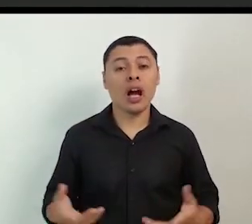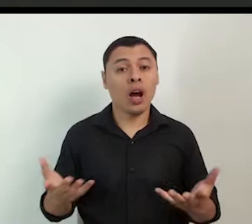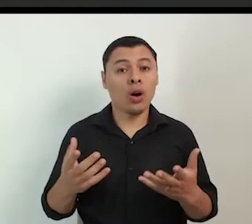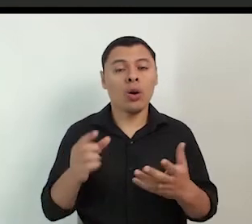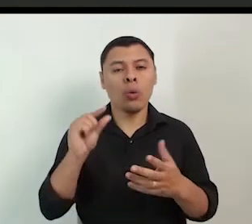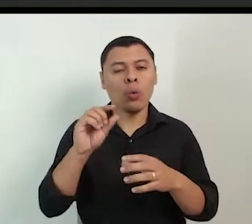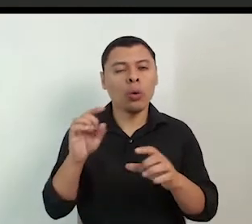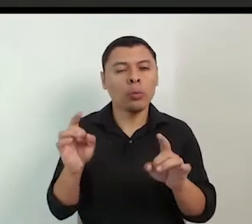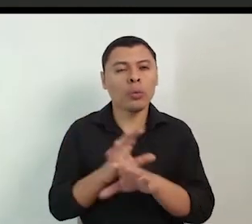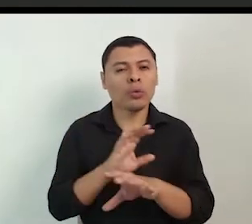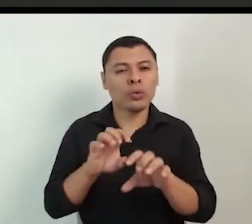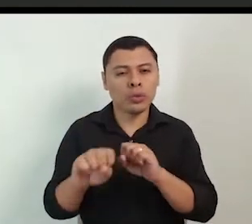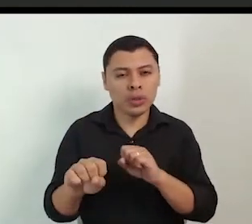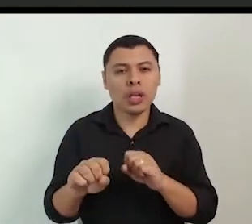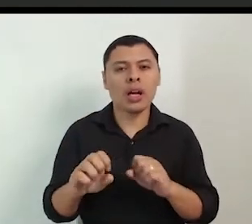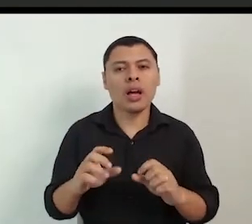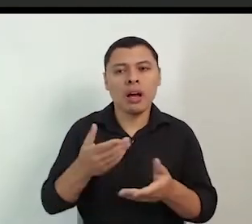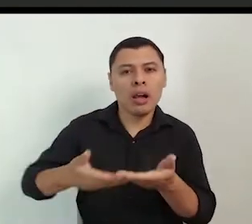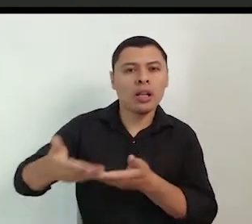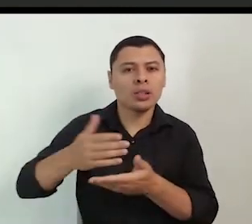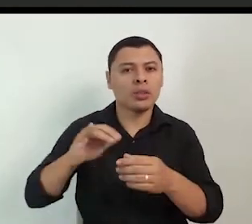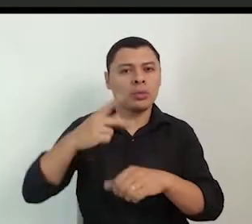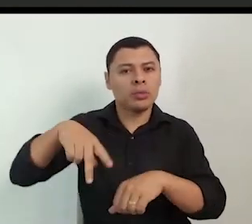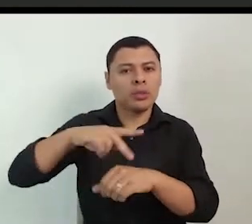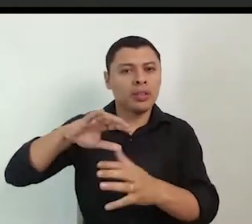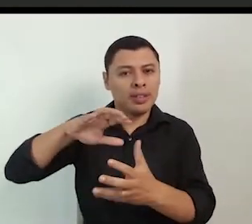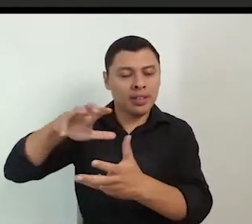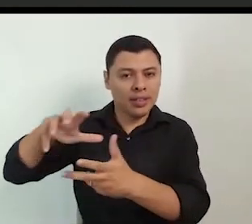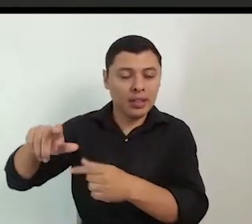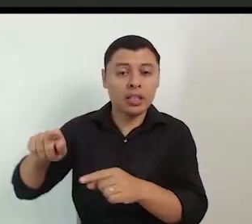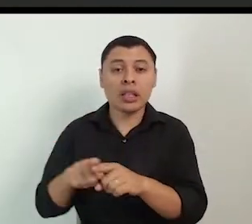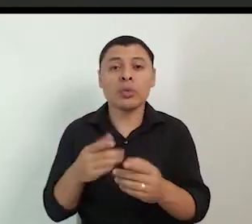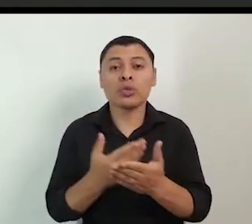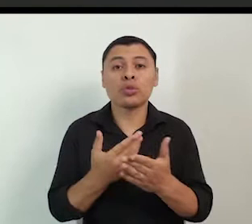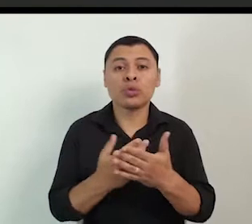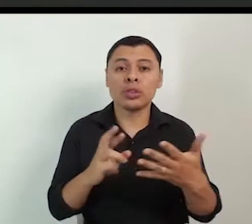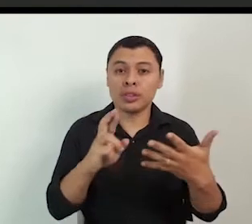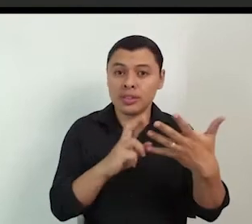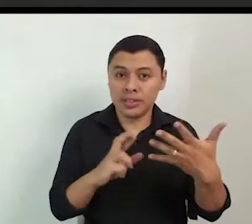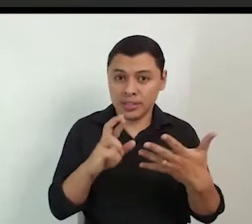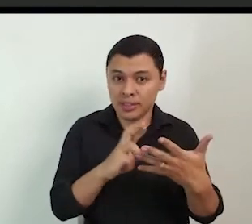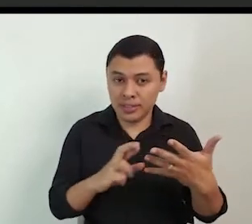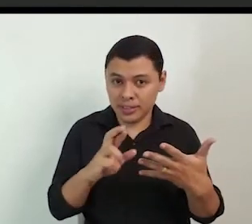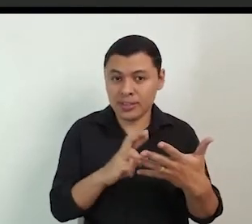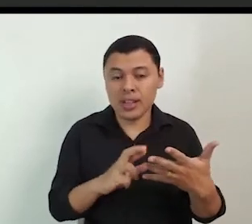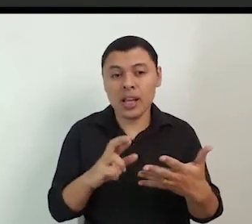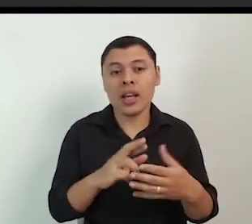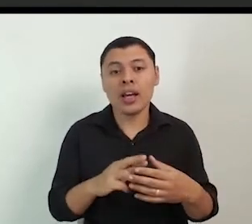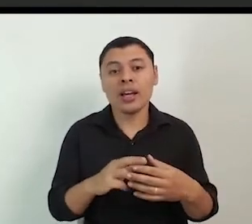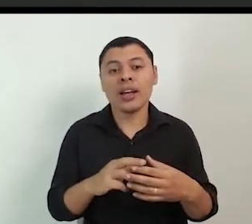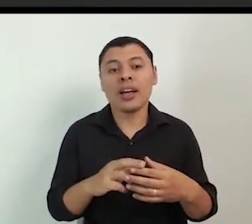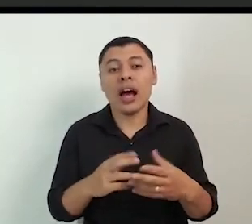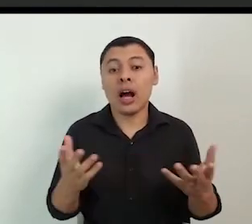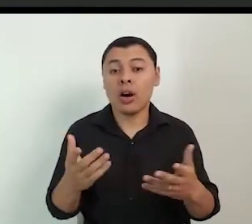Estudo Ciência da Educação também, e o que eu faço aqui, eu adoro a parte de acessibilidade, inclusão, e